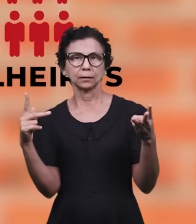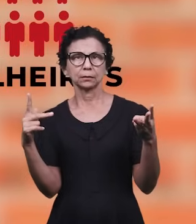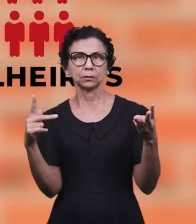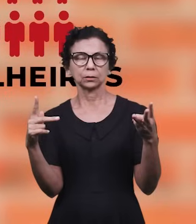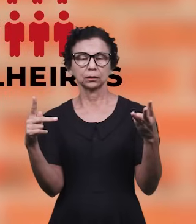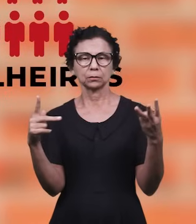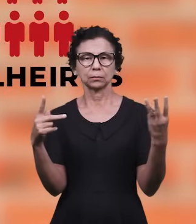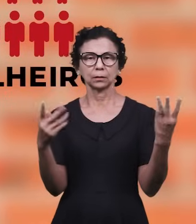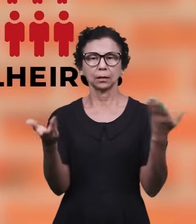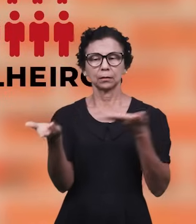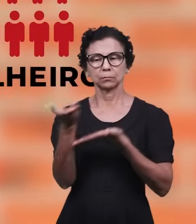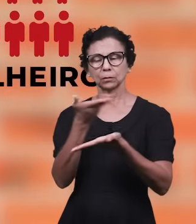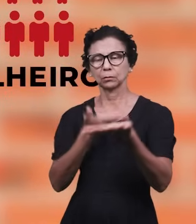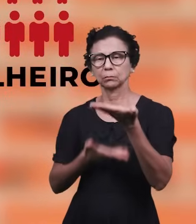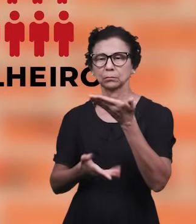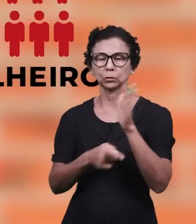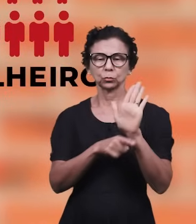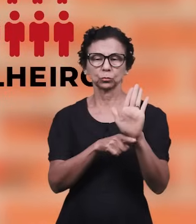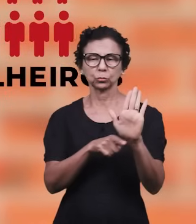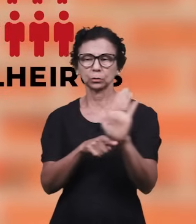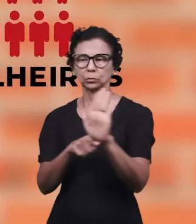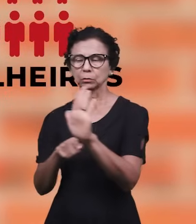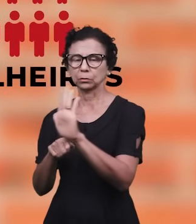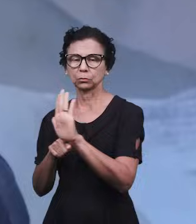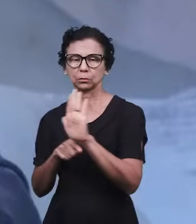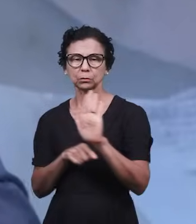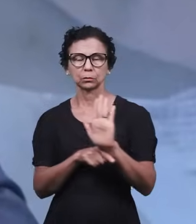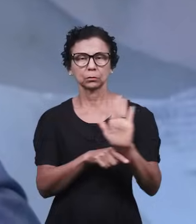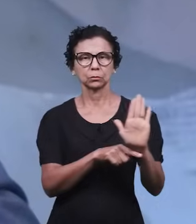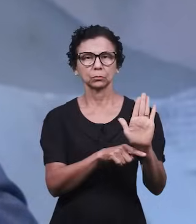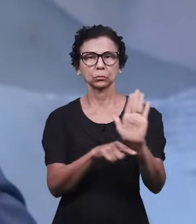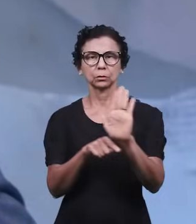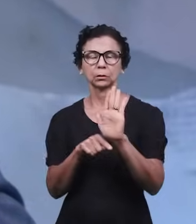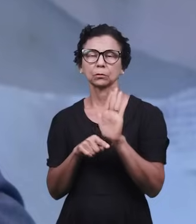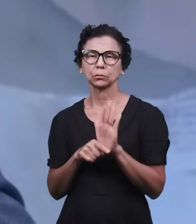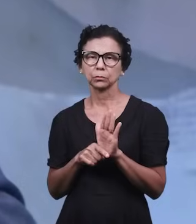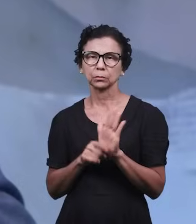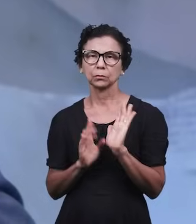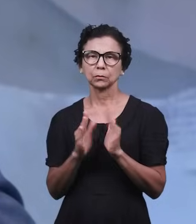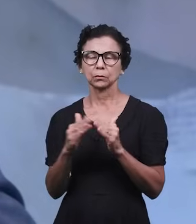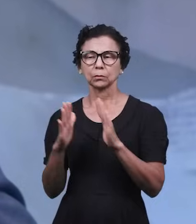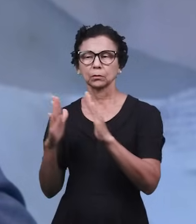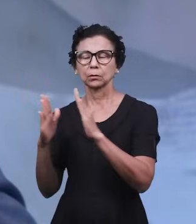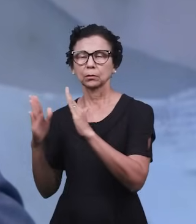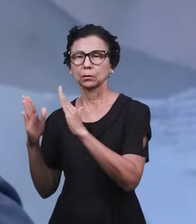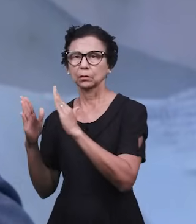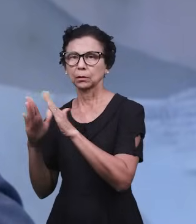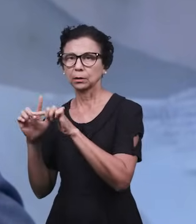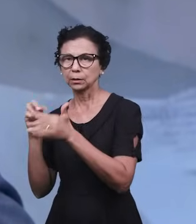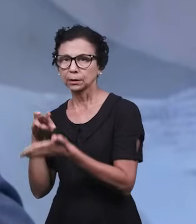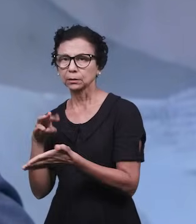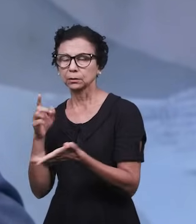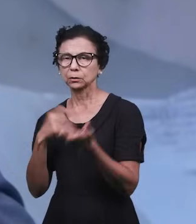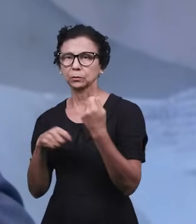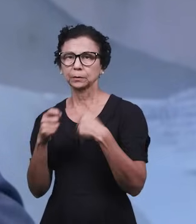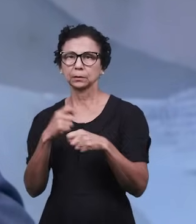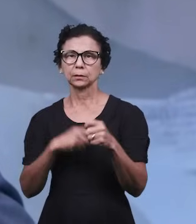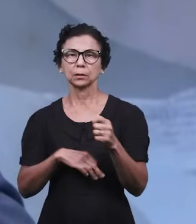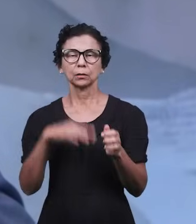sempre auxiliando o presidente, todos juntos ali, na administração da igreja. Então, acima dos diretores,